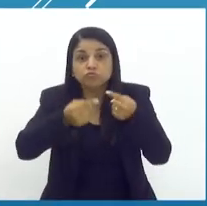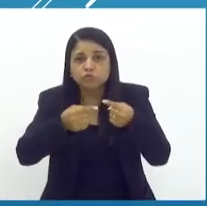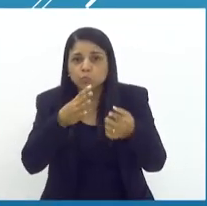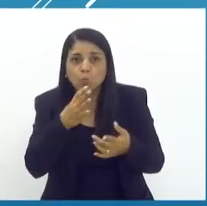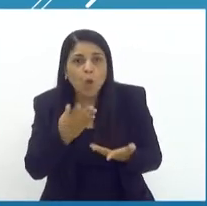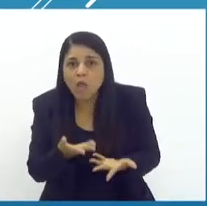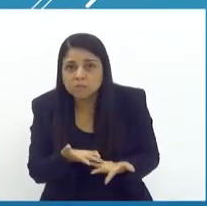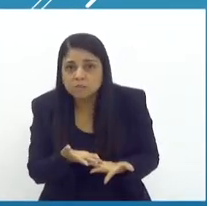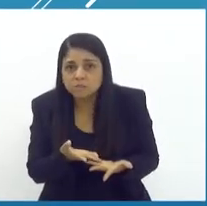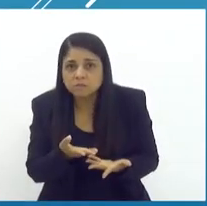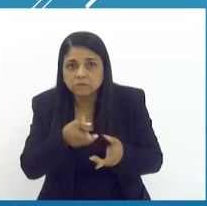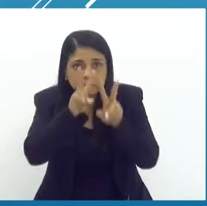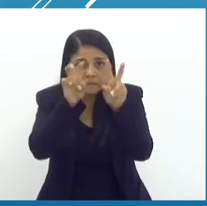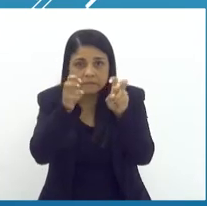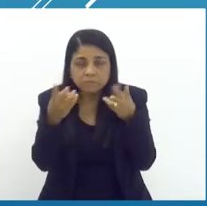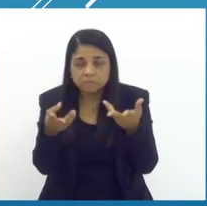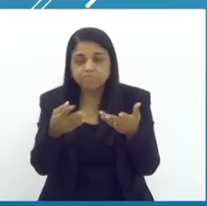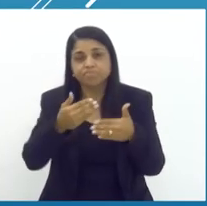pode passar